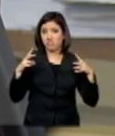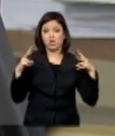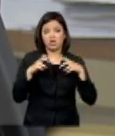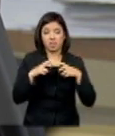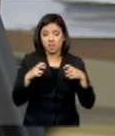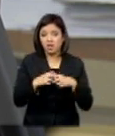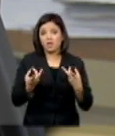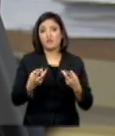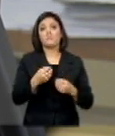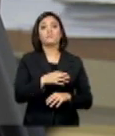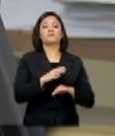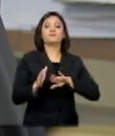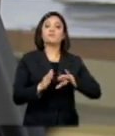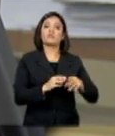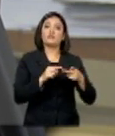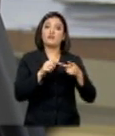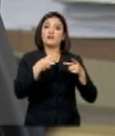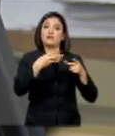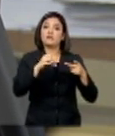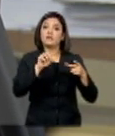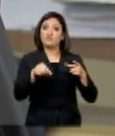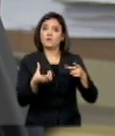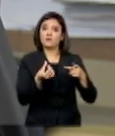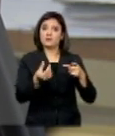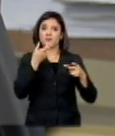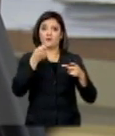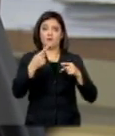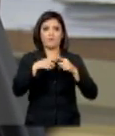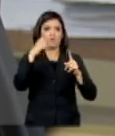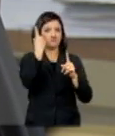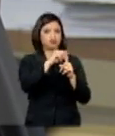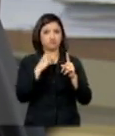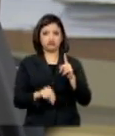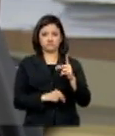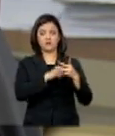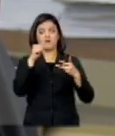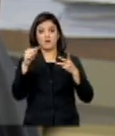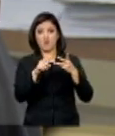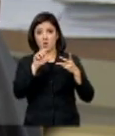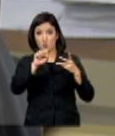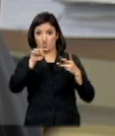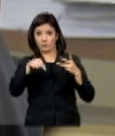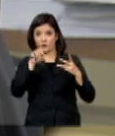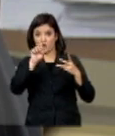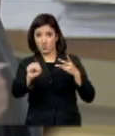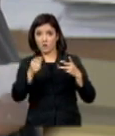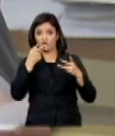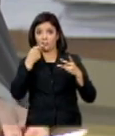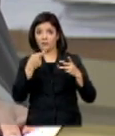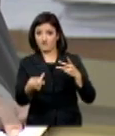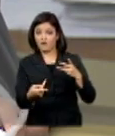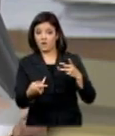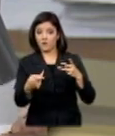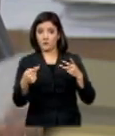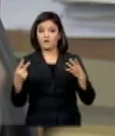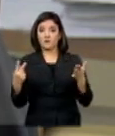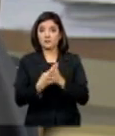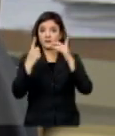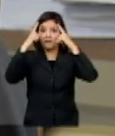declararam motivos de violência física e 8,8 episódios de violência e